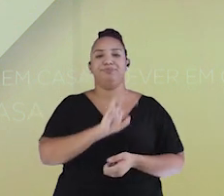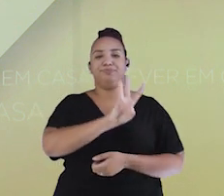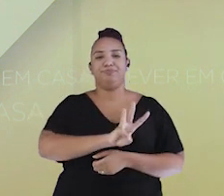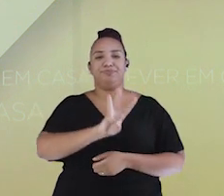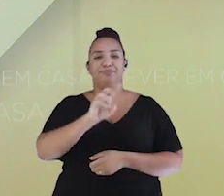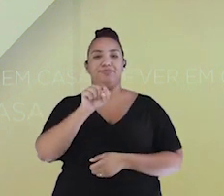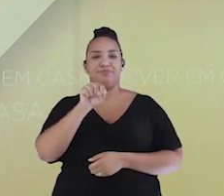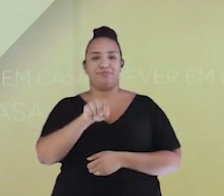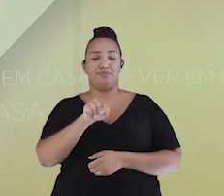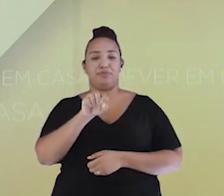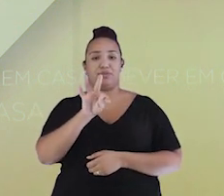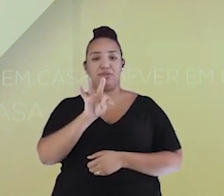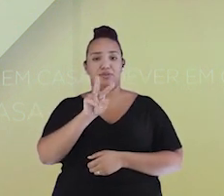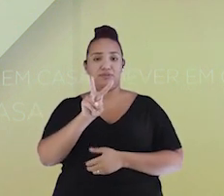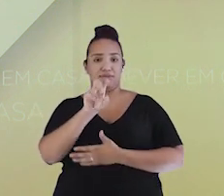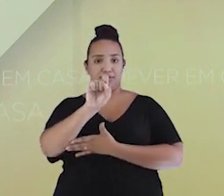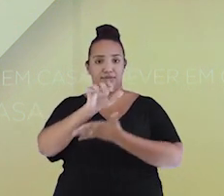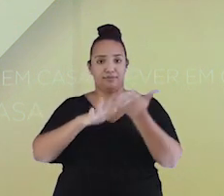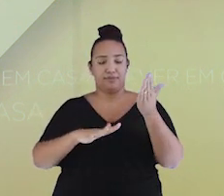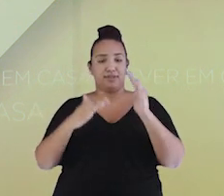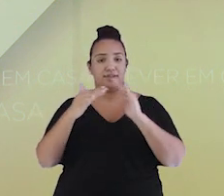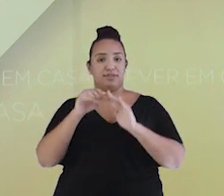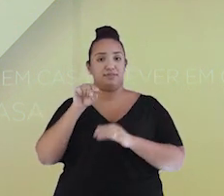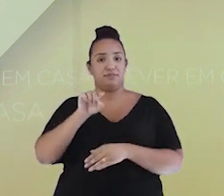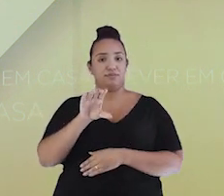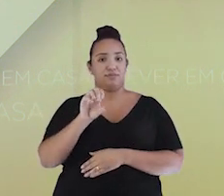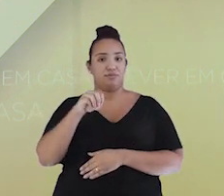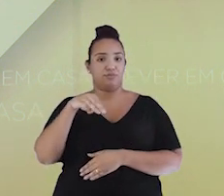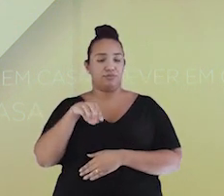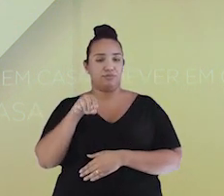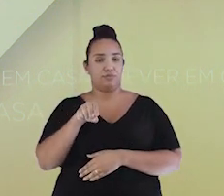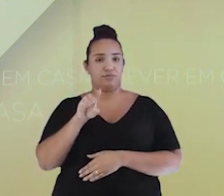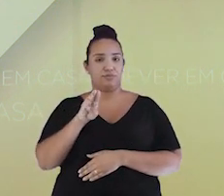@deveremcasa_na-tv. Ou também pode acessar nosso site,